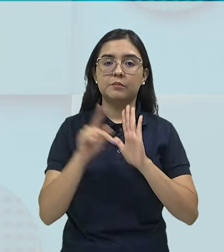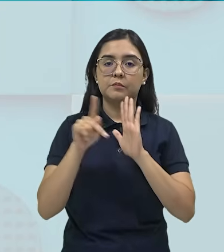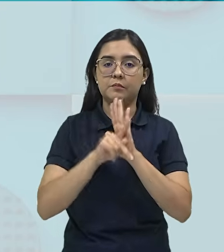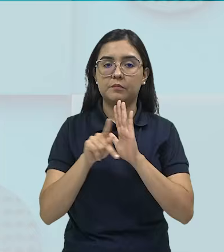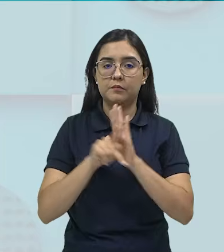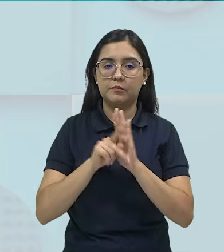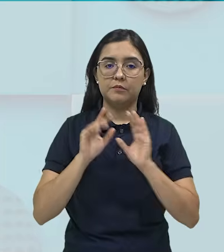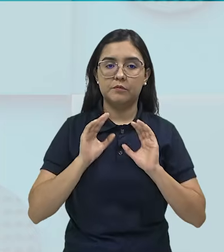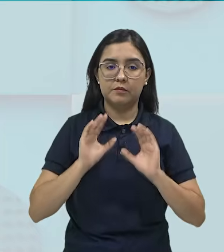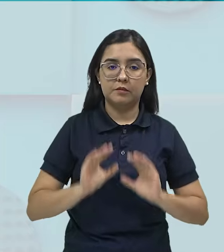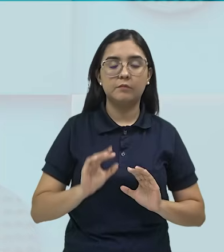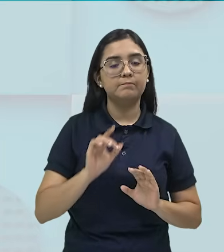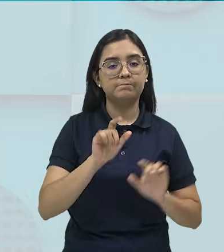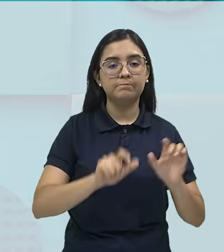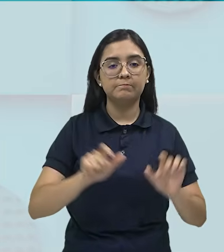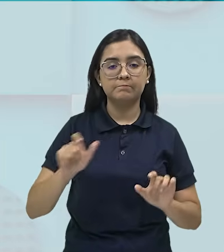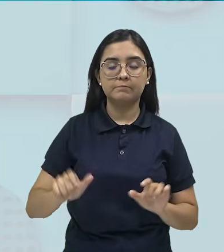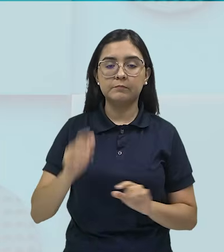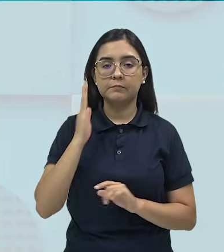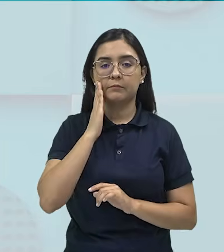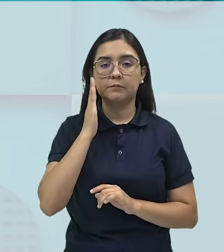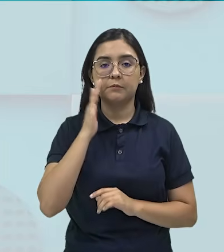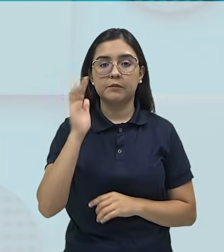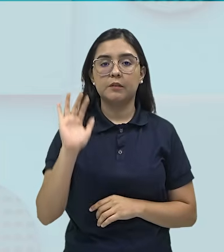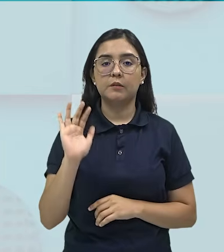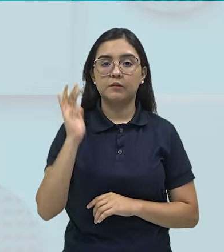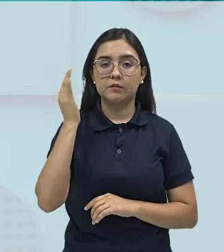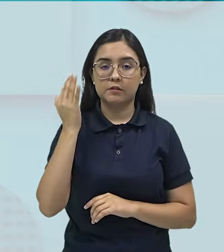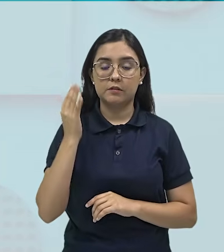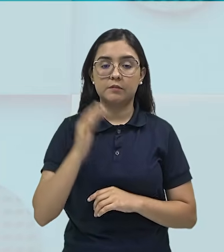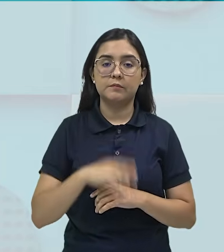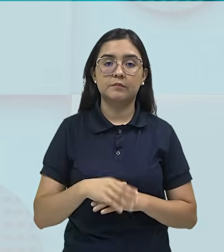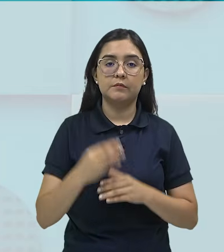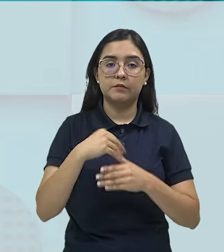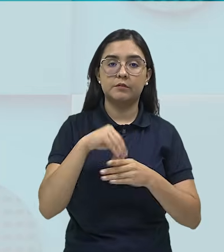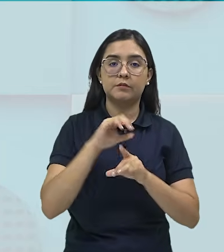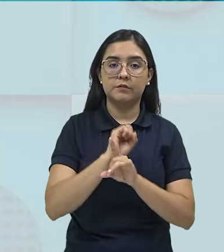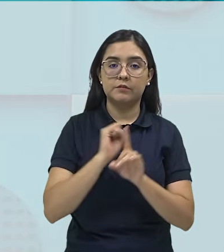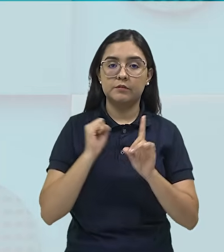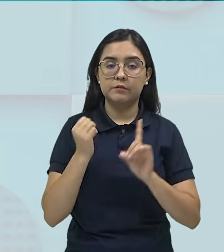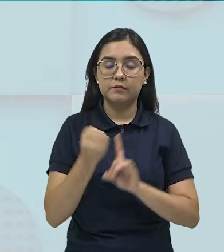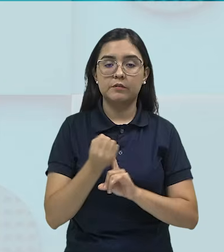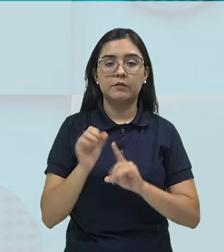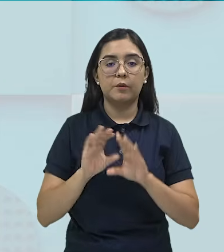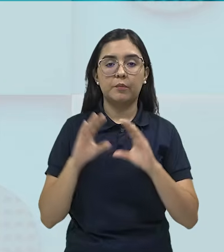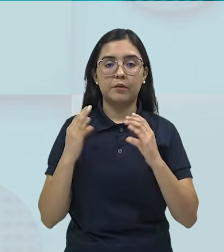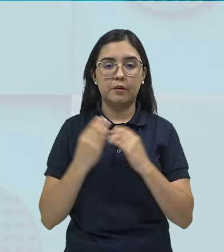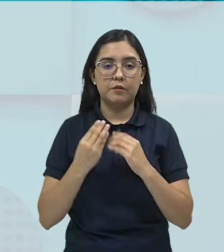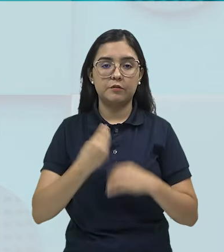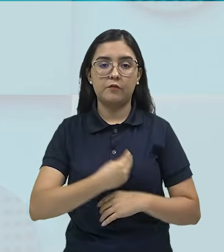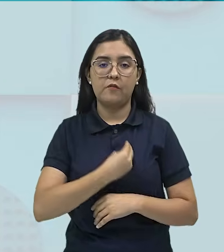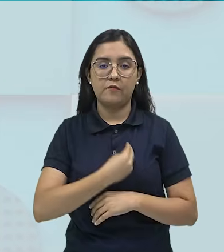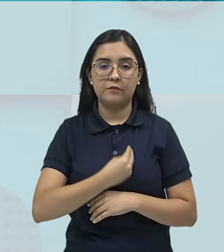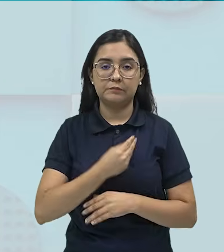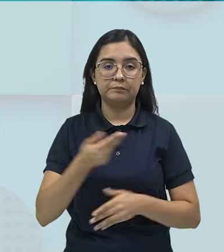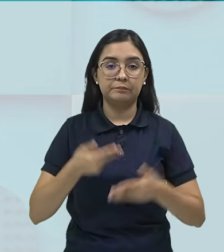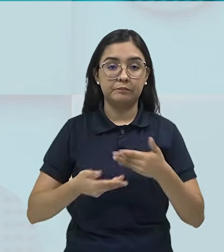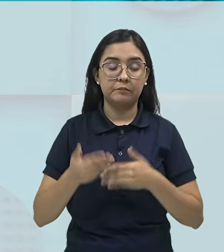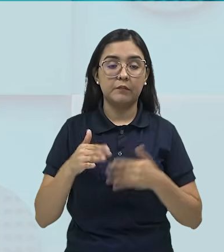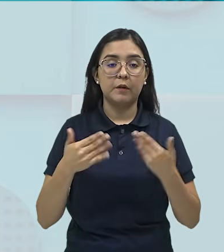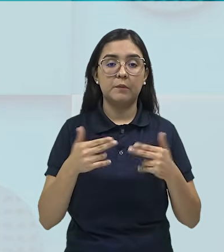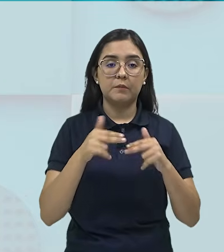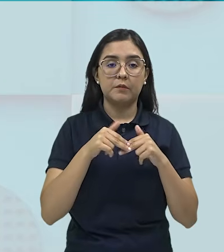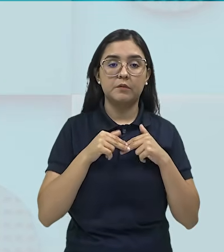cidadão, de saber o que está acontecendo na sua sociedade, na sua comunidade. Por isso, os